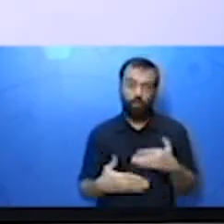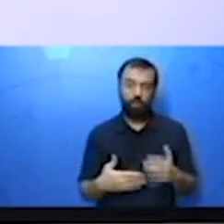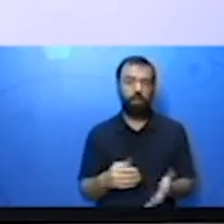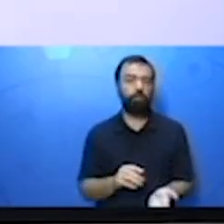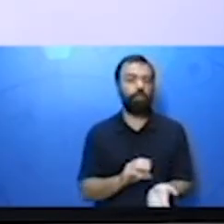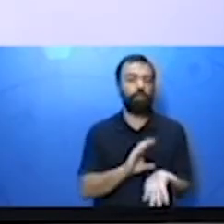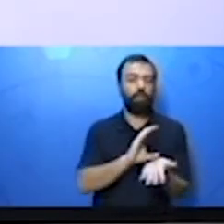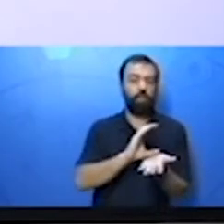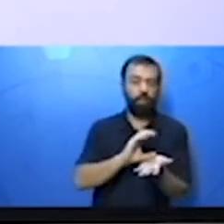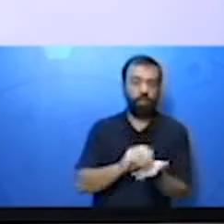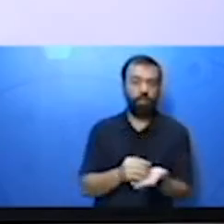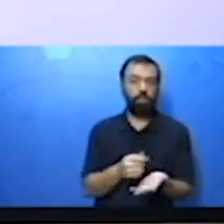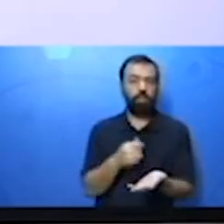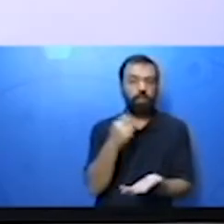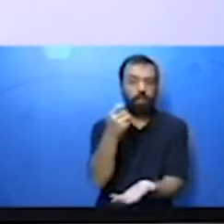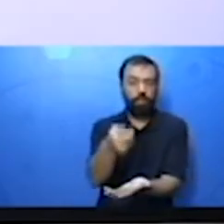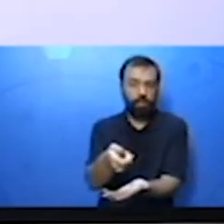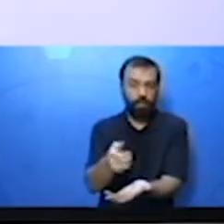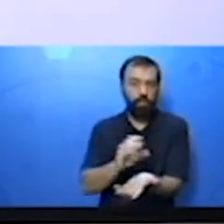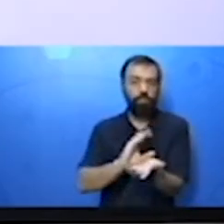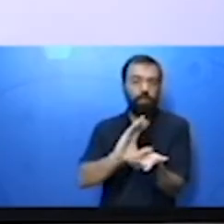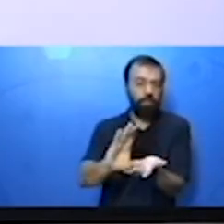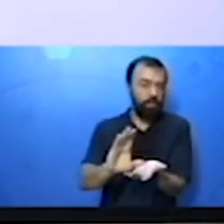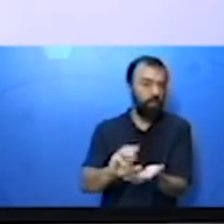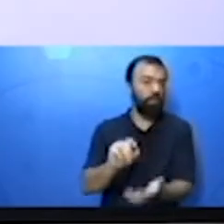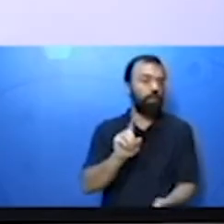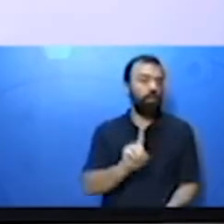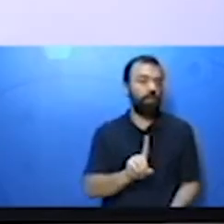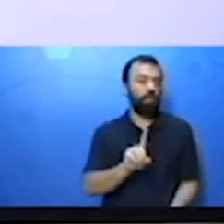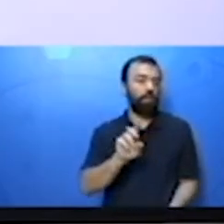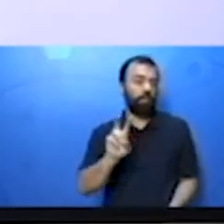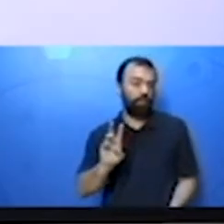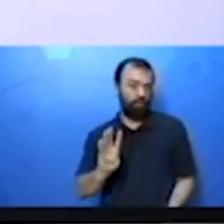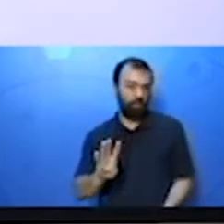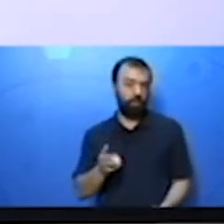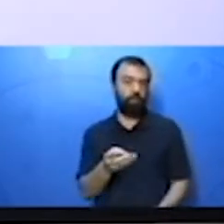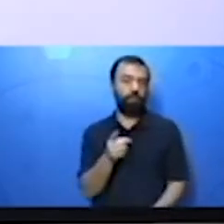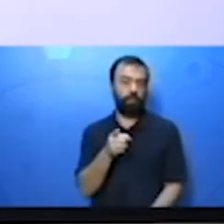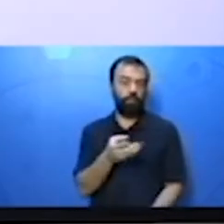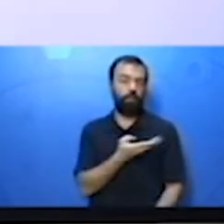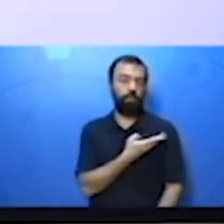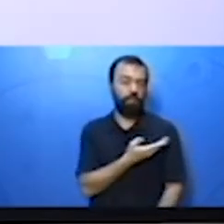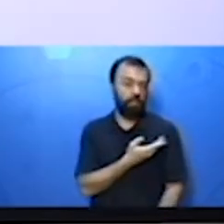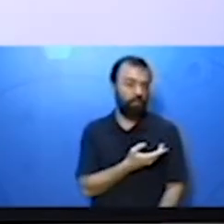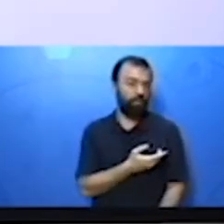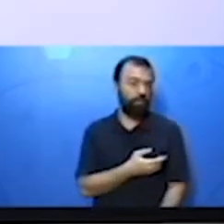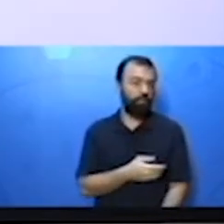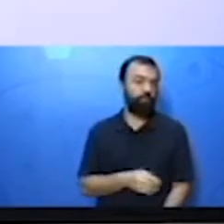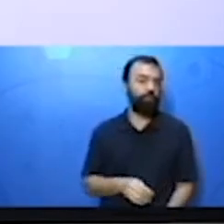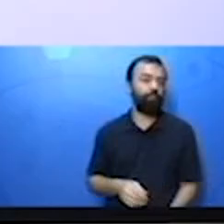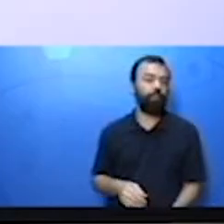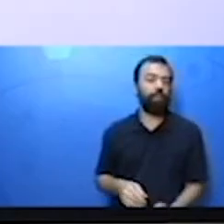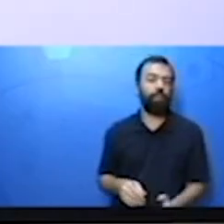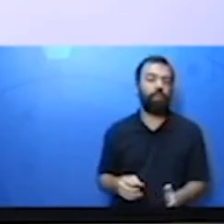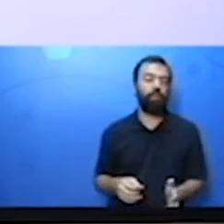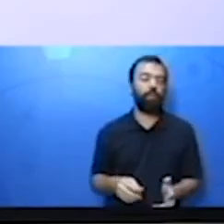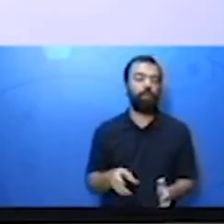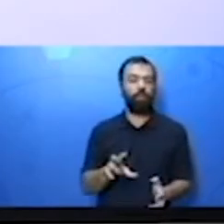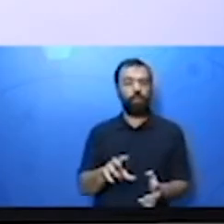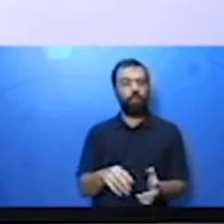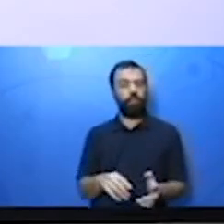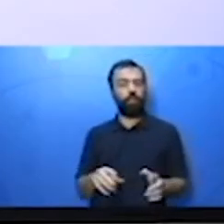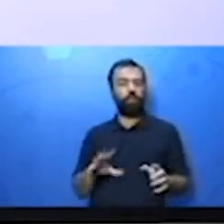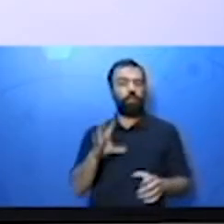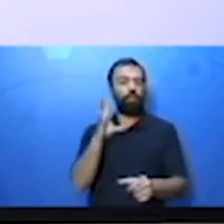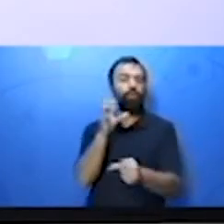Glauco? Vamos montar? Ali 30 menos o 14. Como que vai ficar? Nós vamos ter